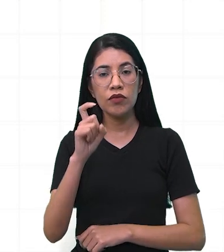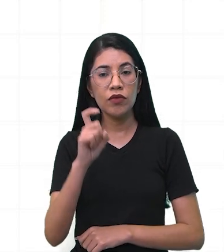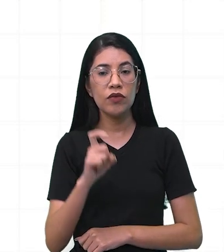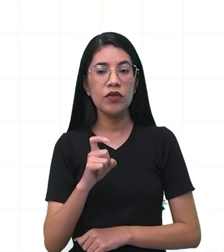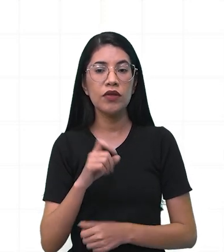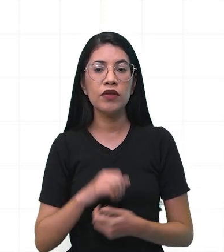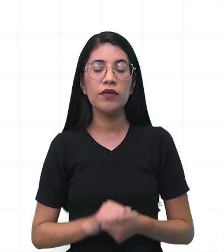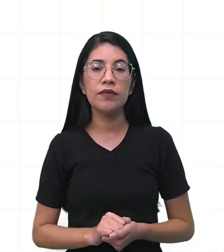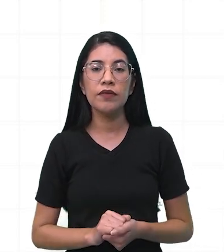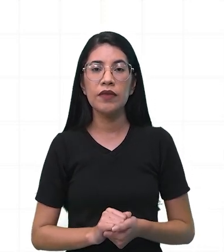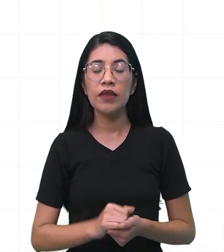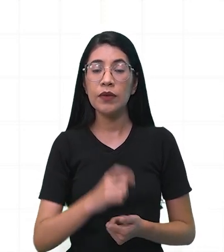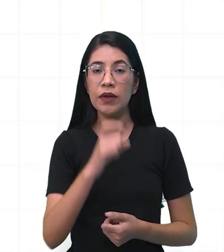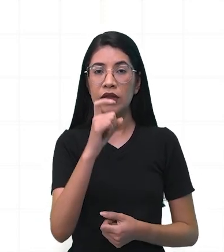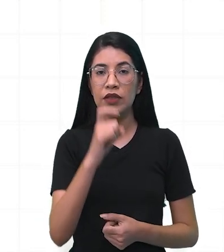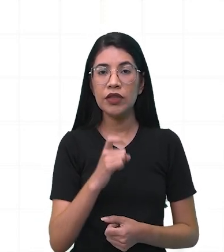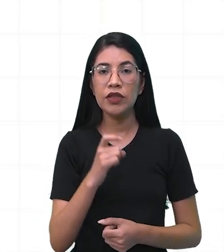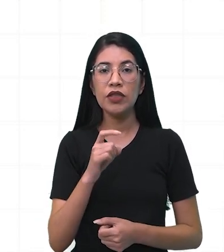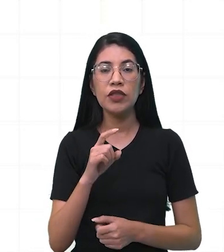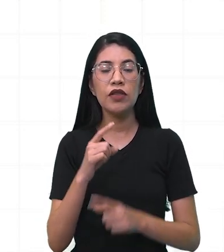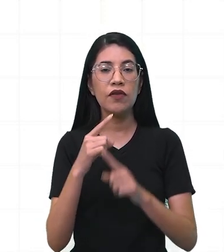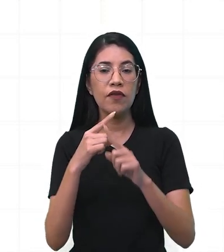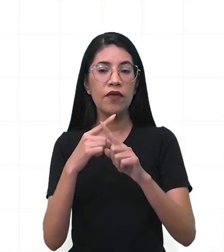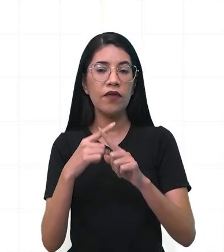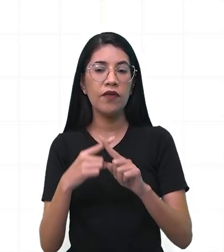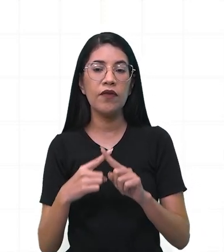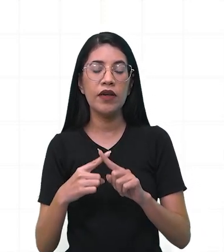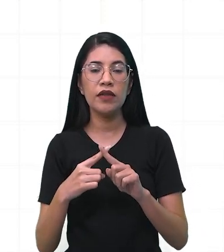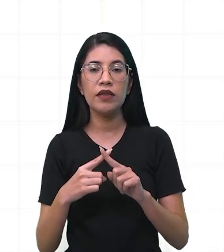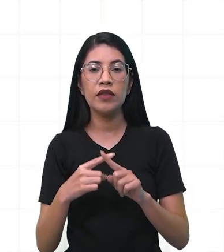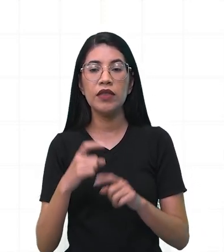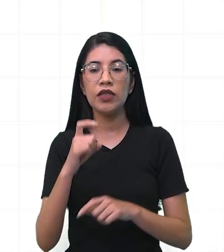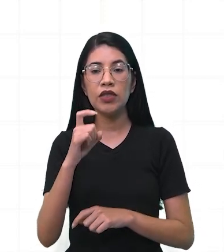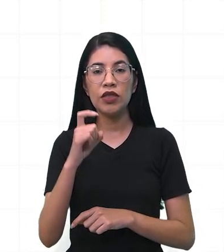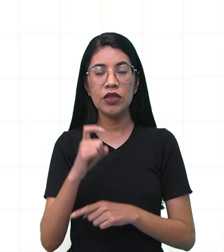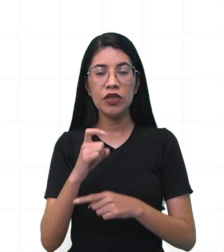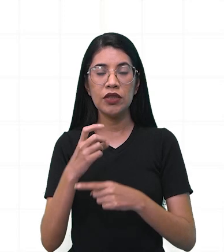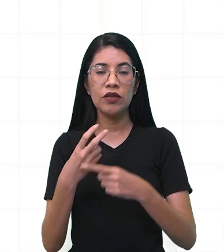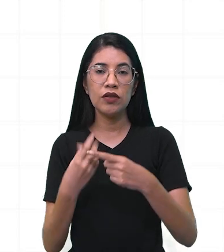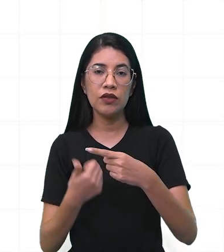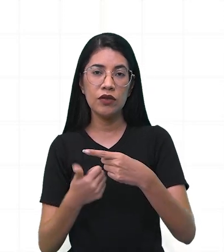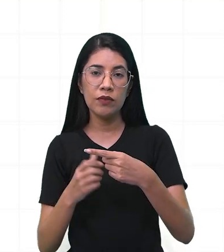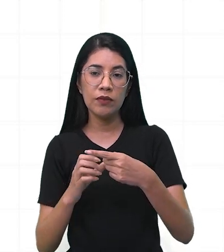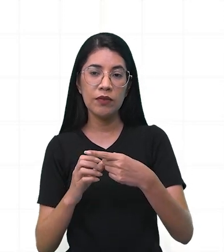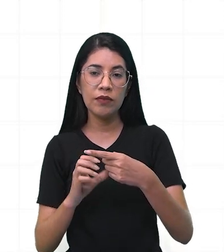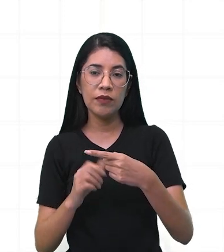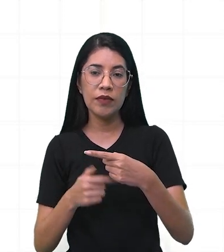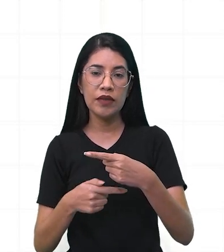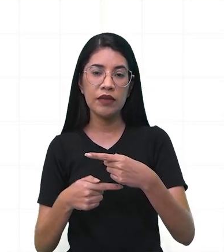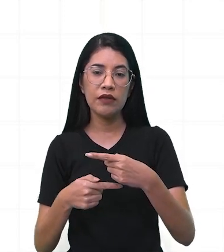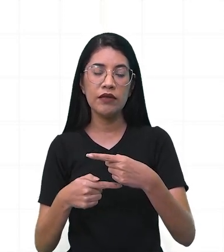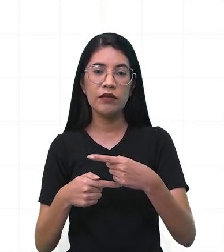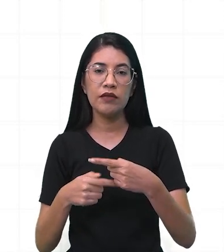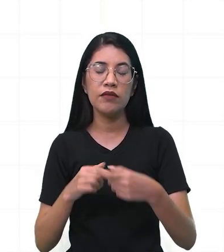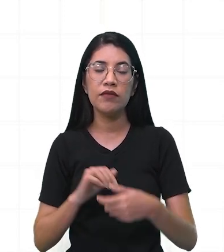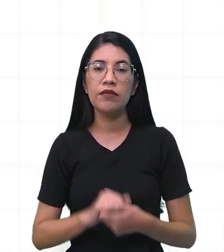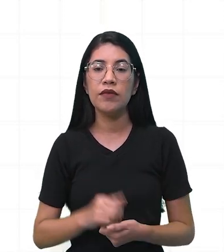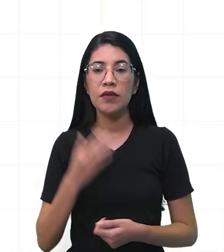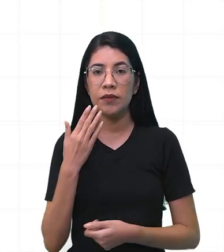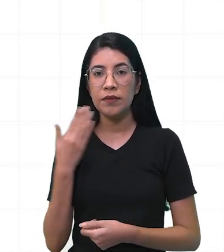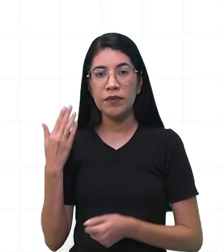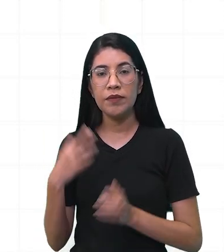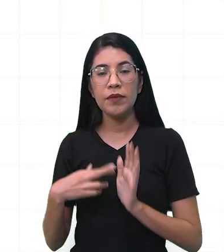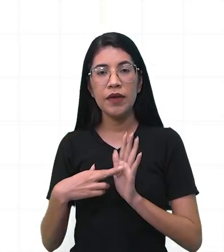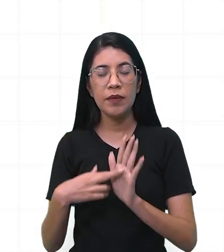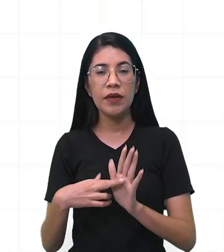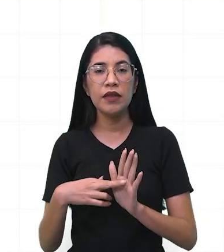sua sétima parte. Então, a sétima parte eu já sei que é dividido por 7. Então, tá aí a